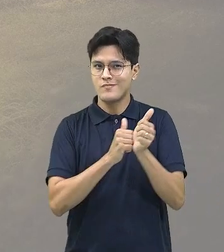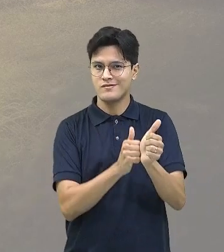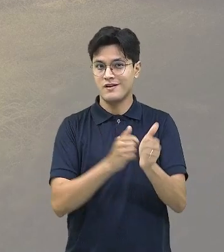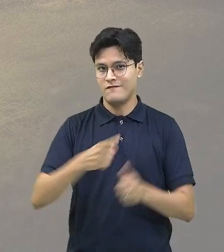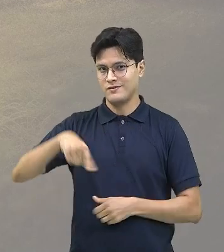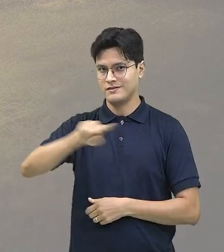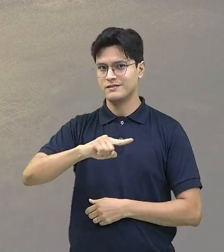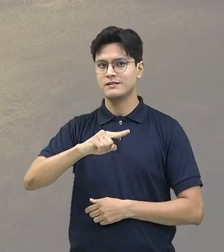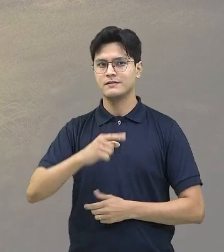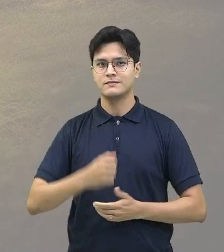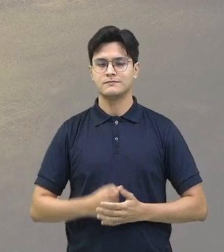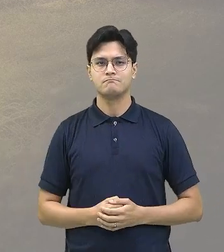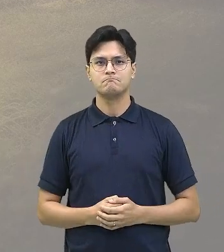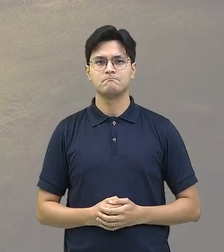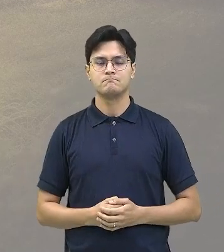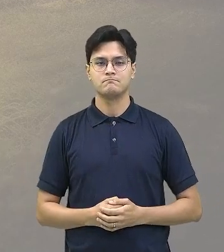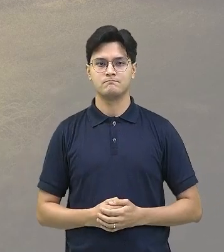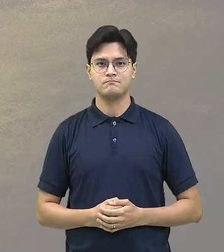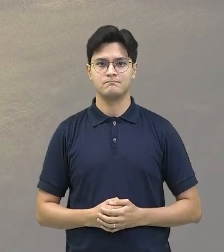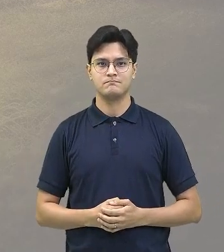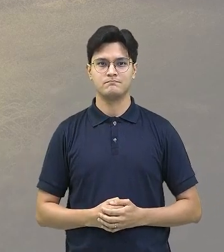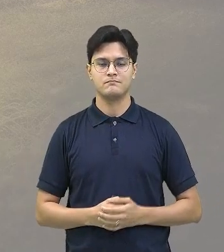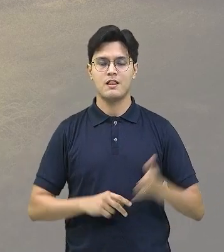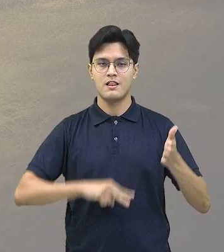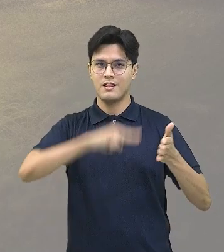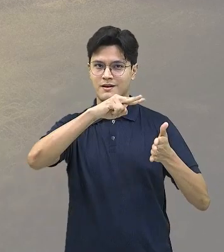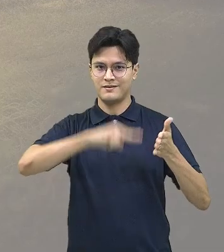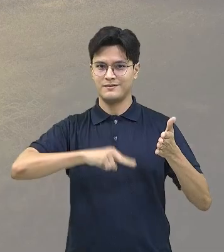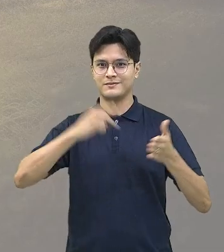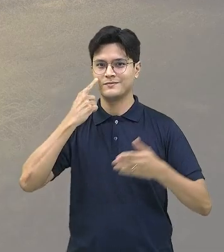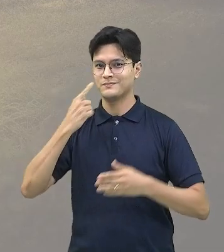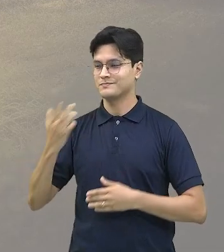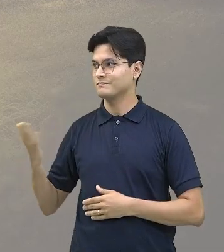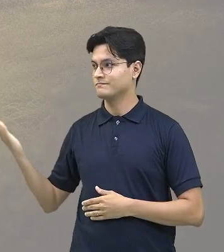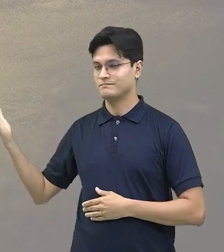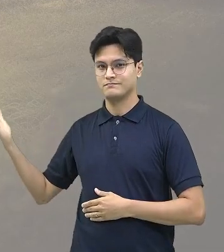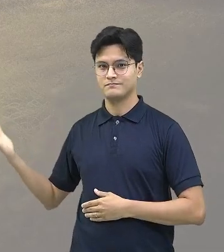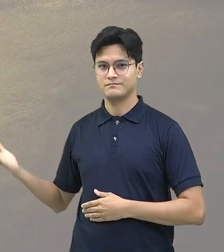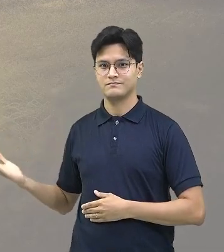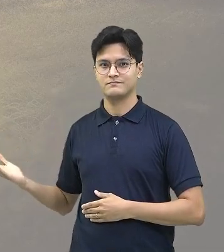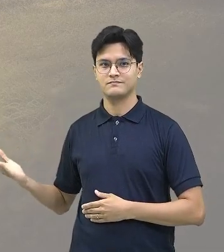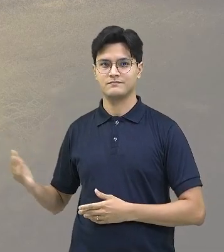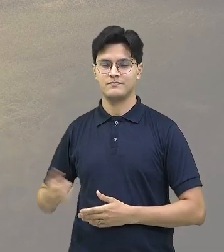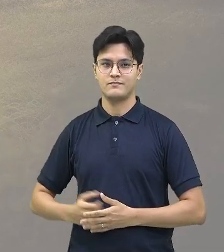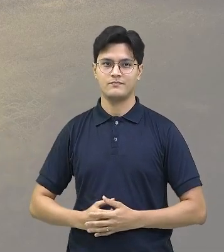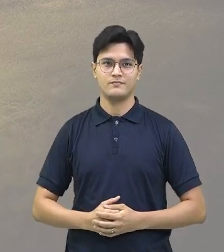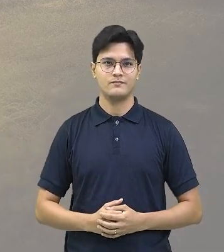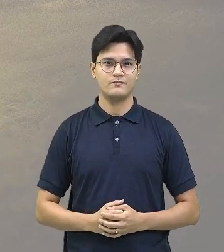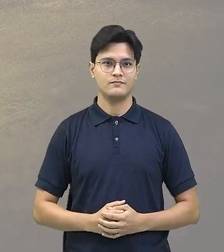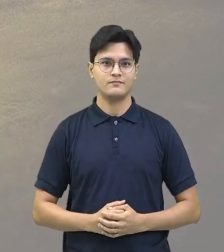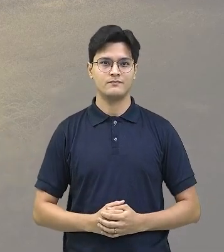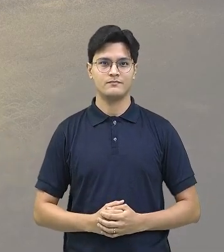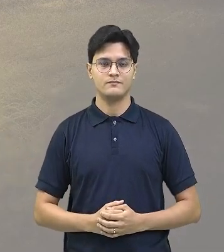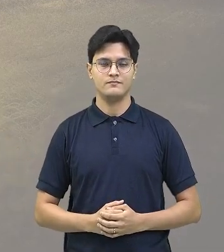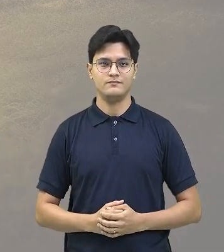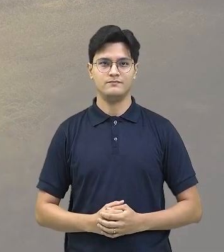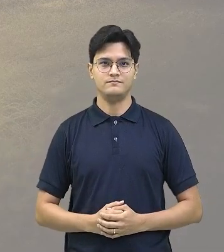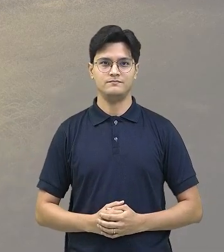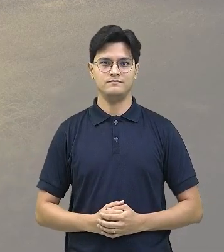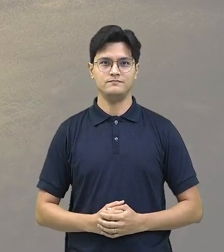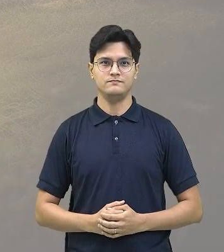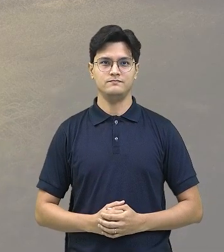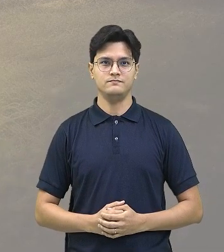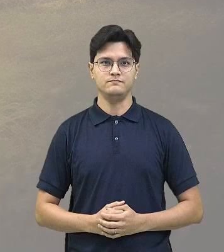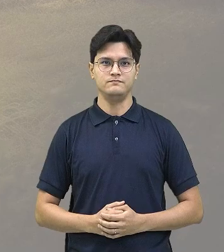history. Tomorrow is a mystery. Today is a gift. That's why